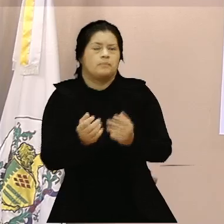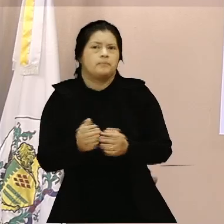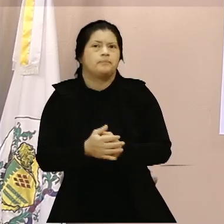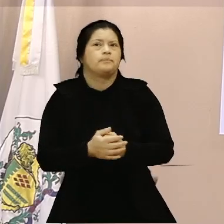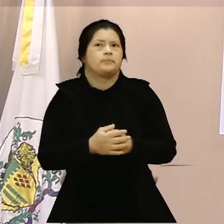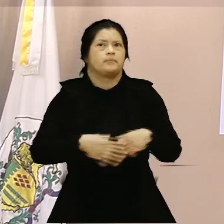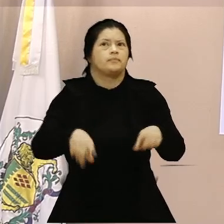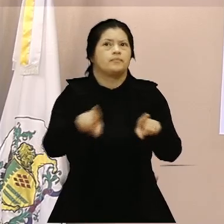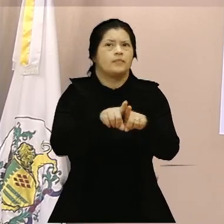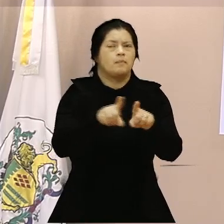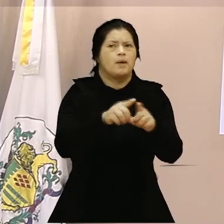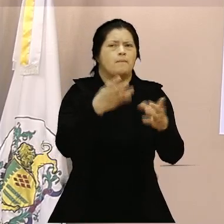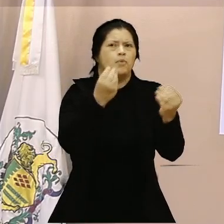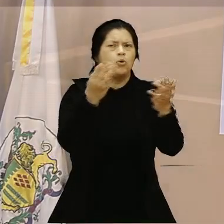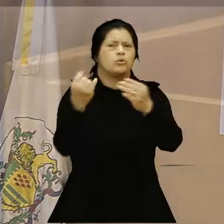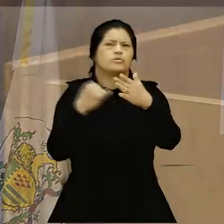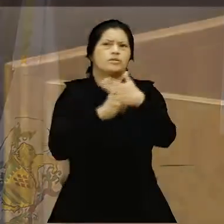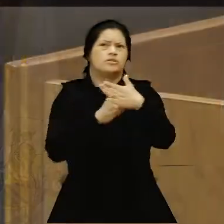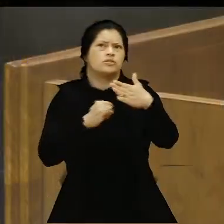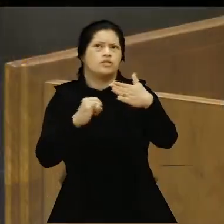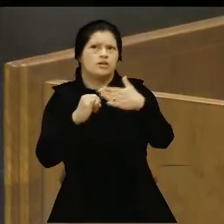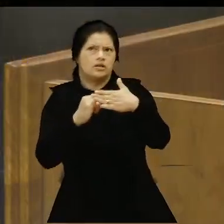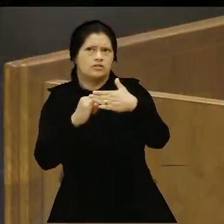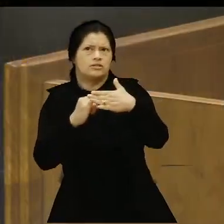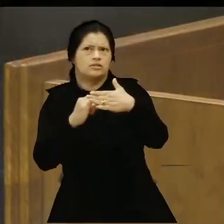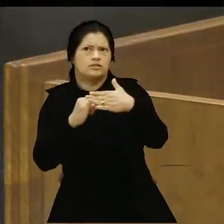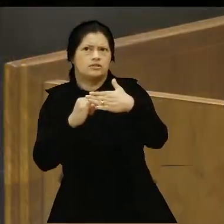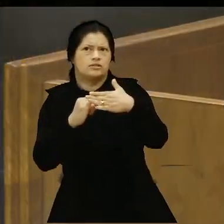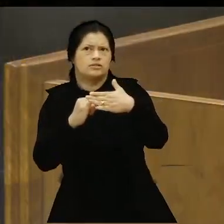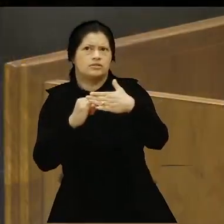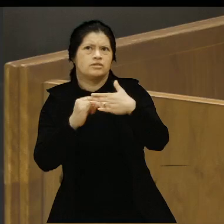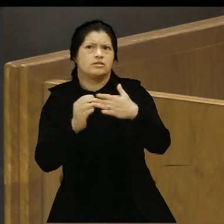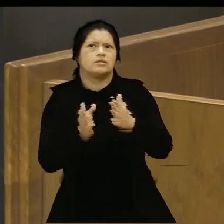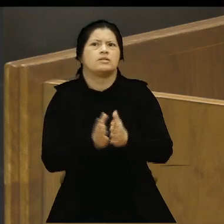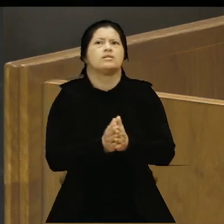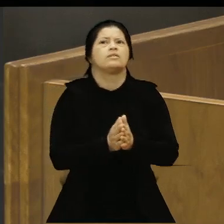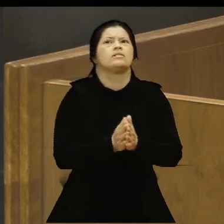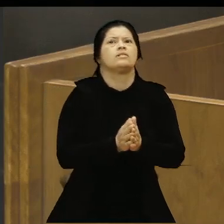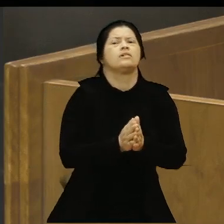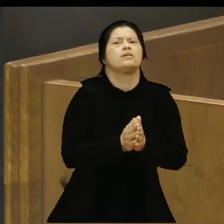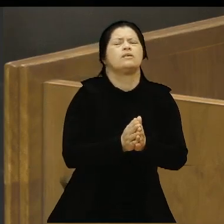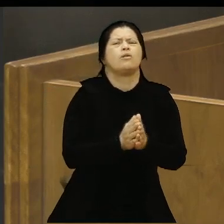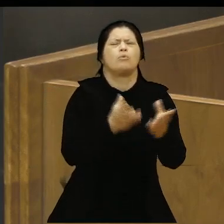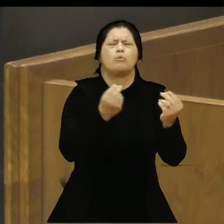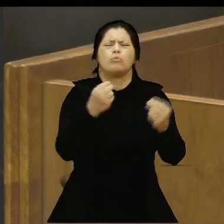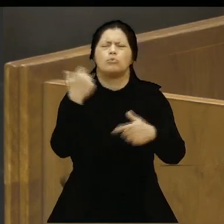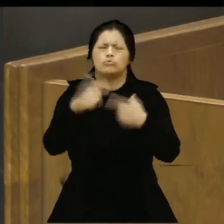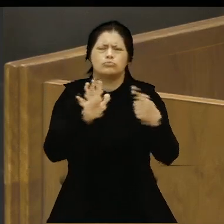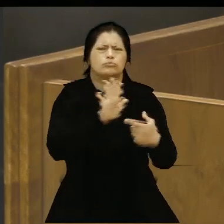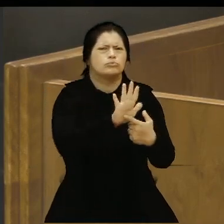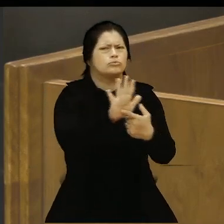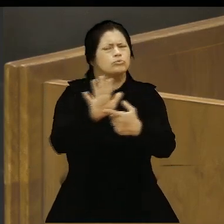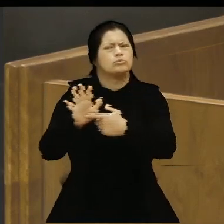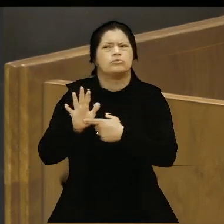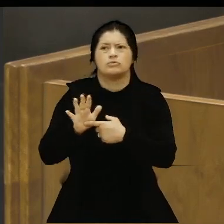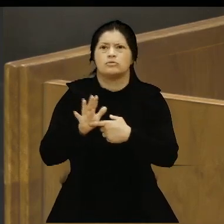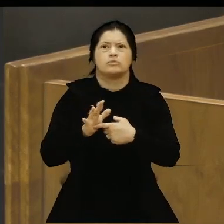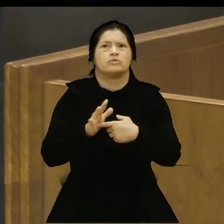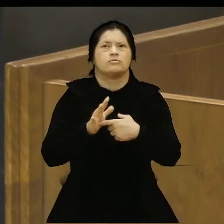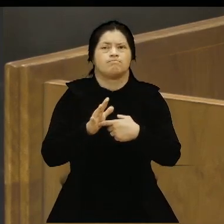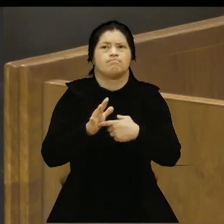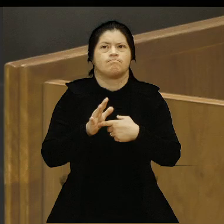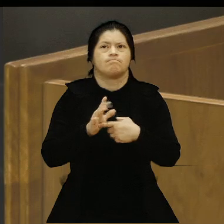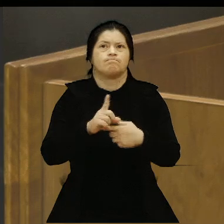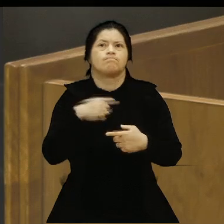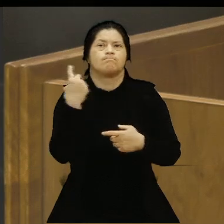são muitas as entidades que integram, e o GTC tem divulgado de forma incansável para que as pessoas